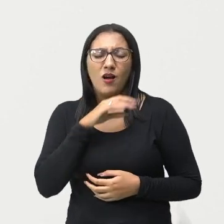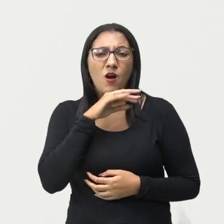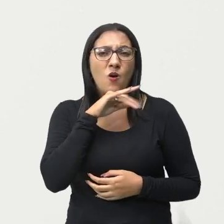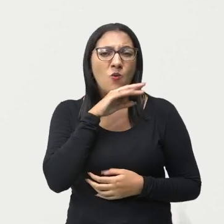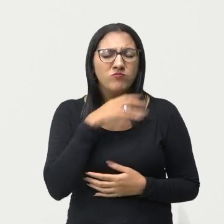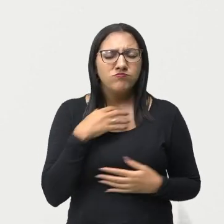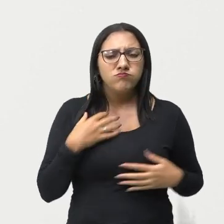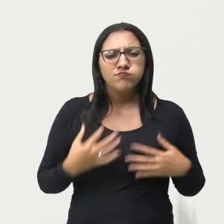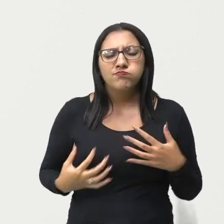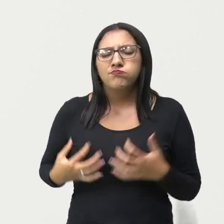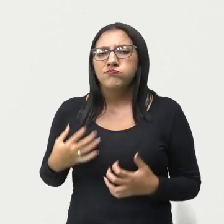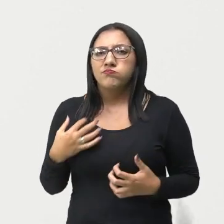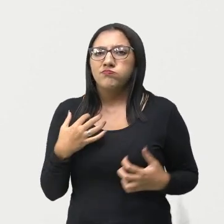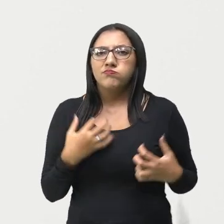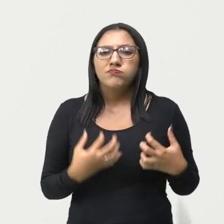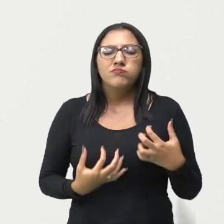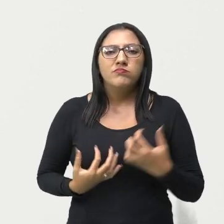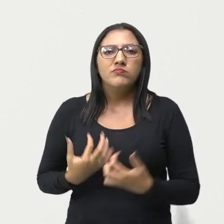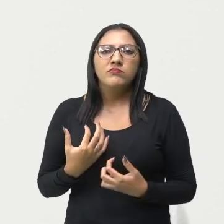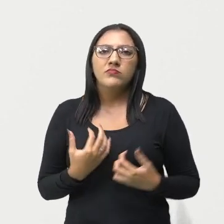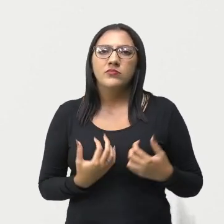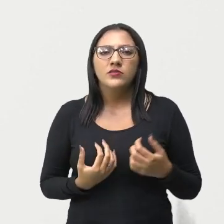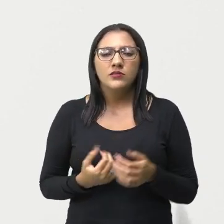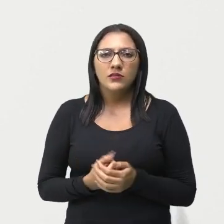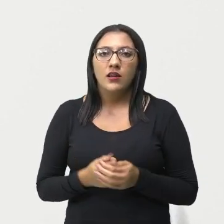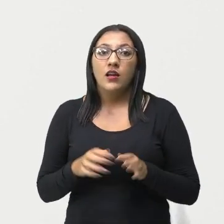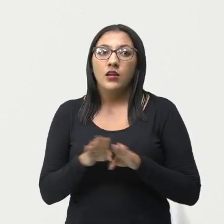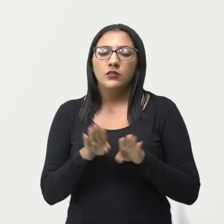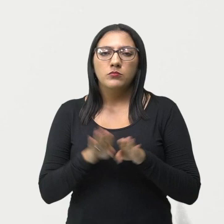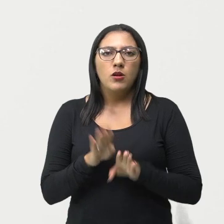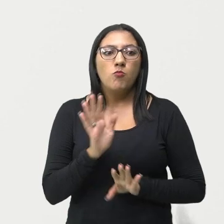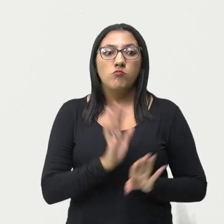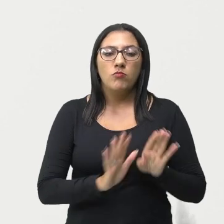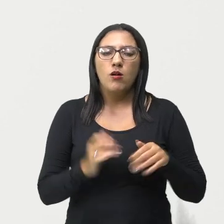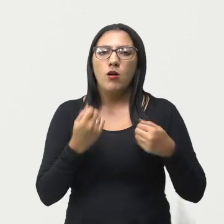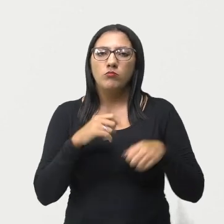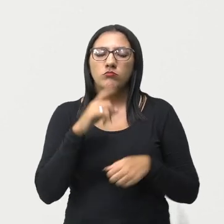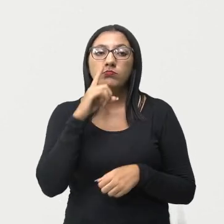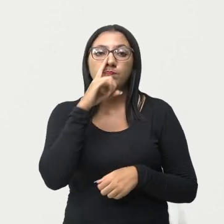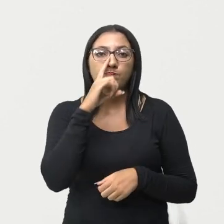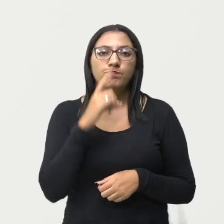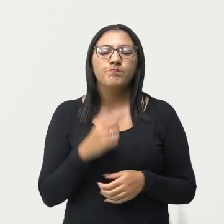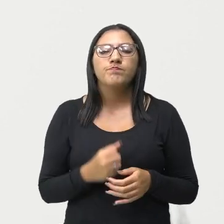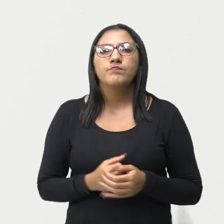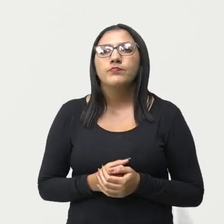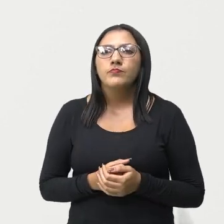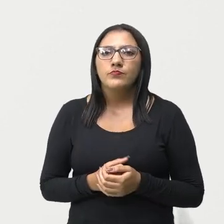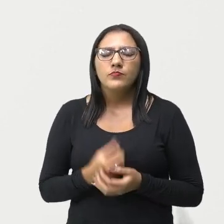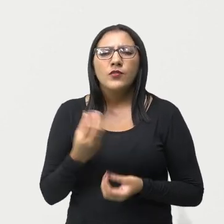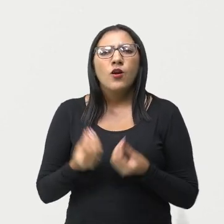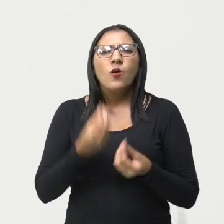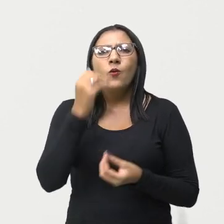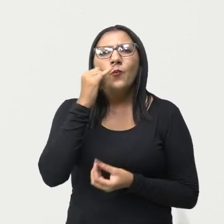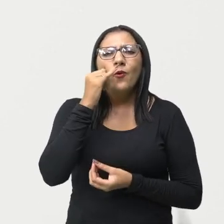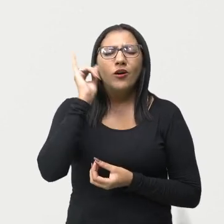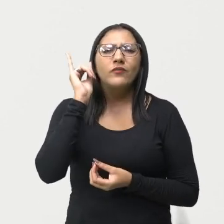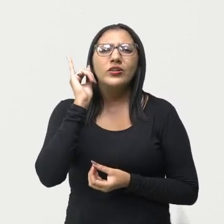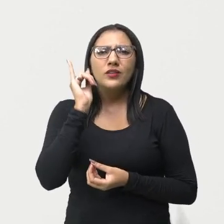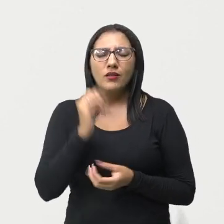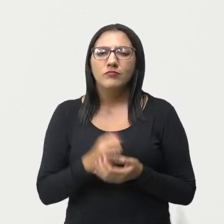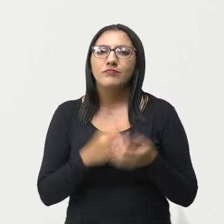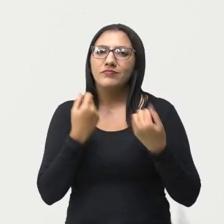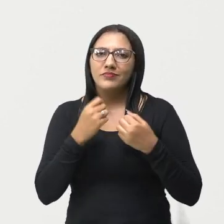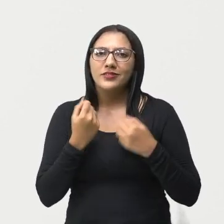chatos e, em alguns casos, até bem perigosos. Para não correr riscos, é preciso